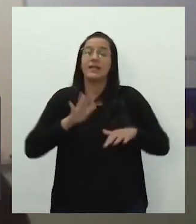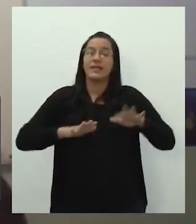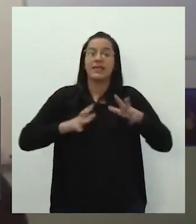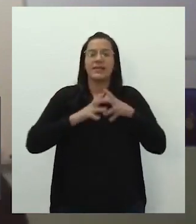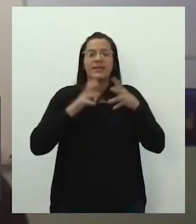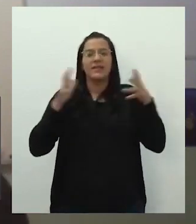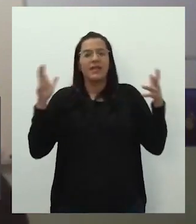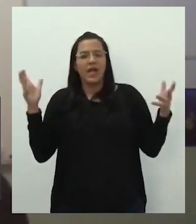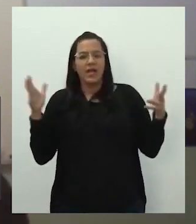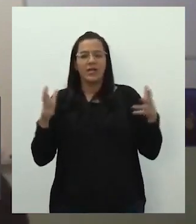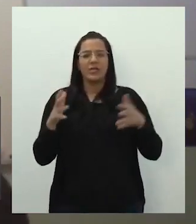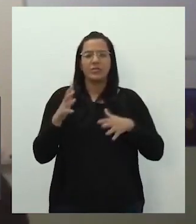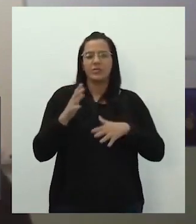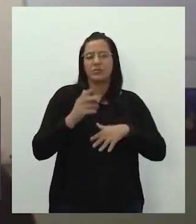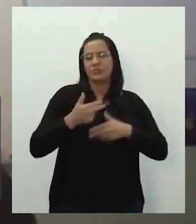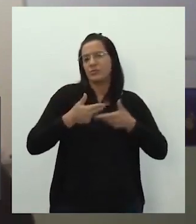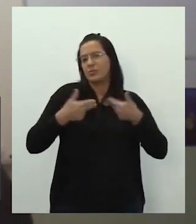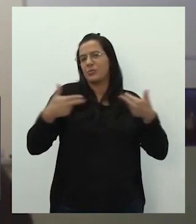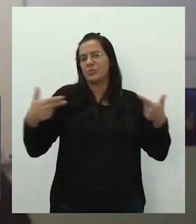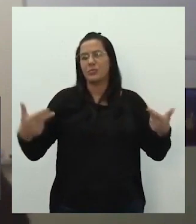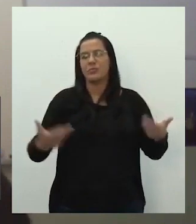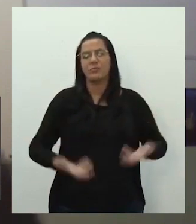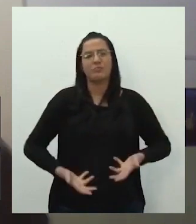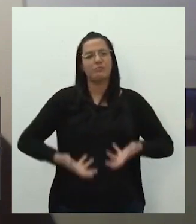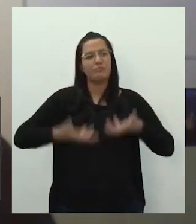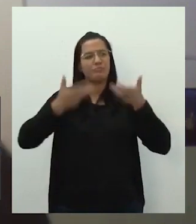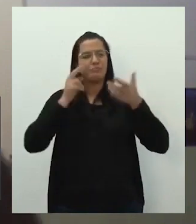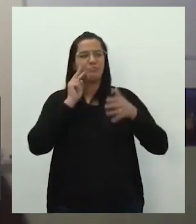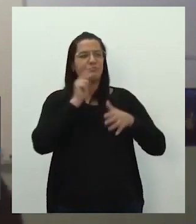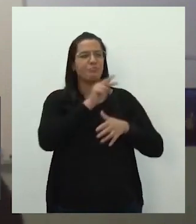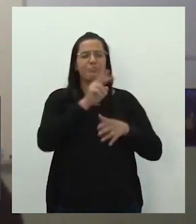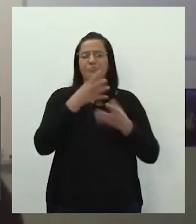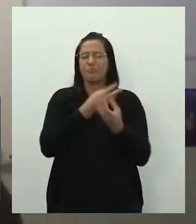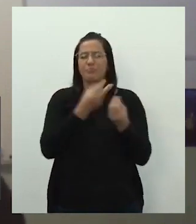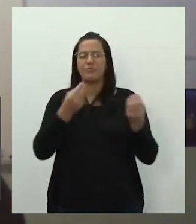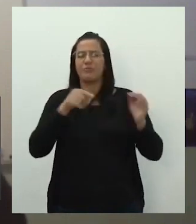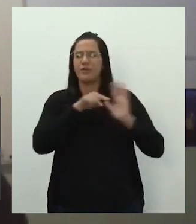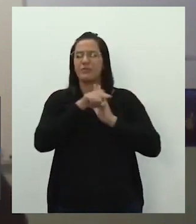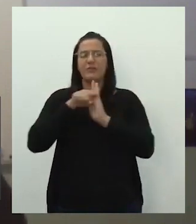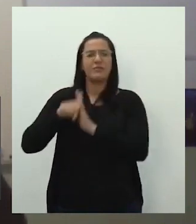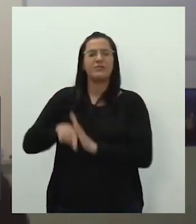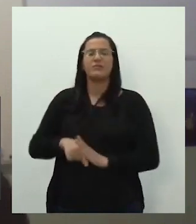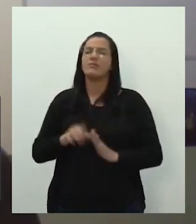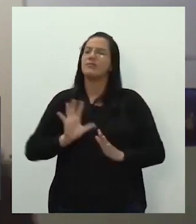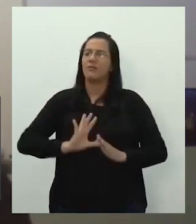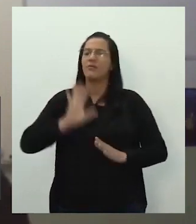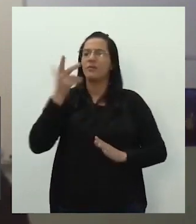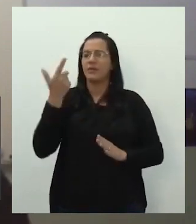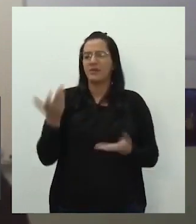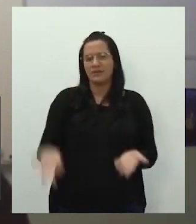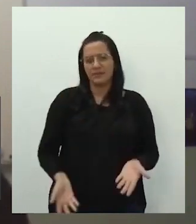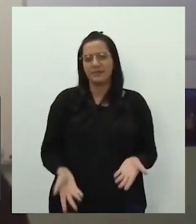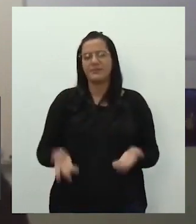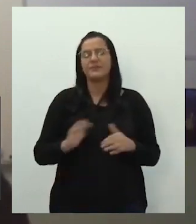aí, produções milionárias, com vários revisores, acontecem equívocos, né? Então, é passível de